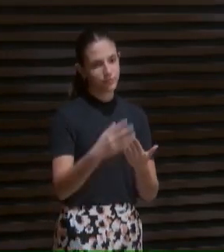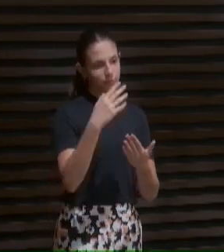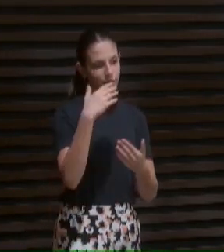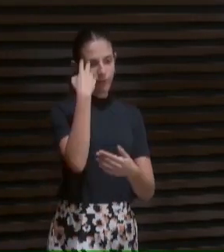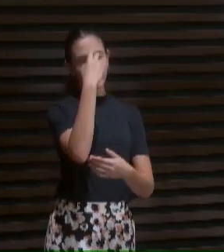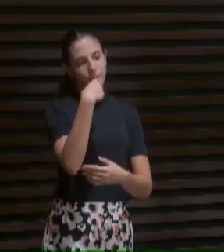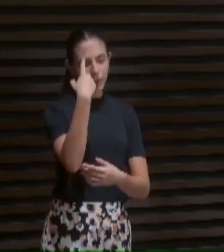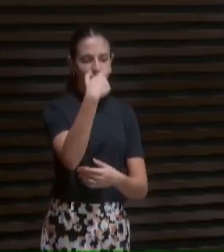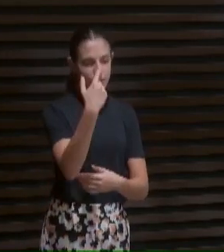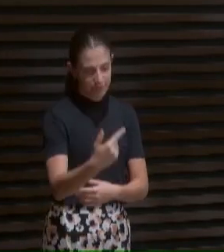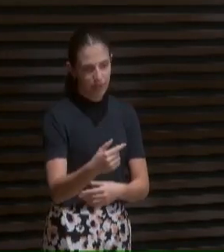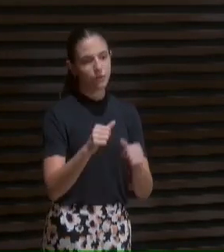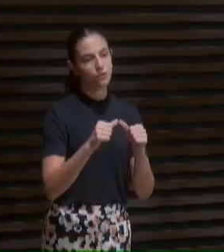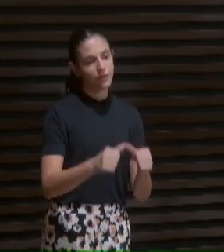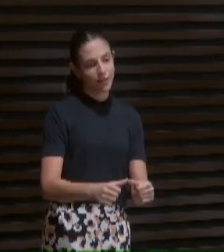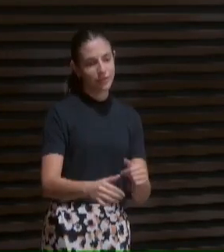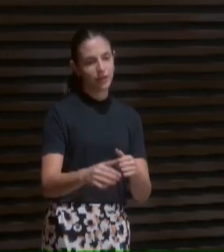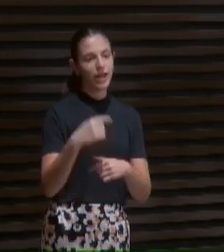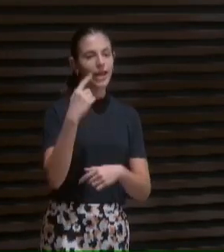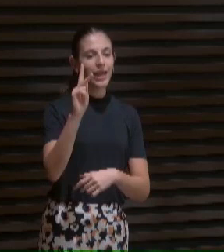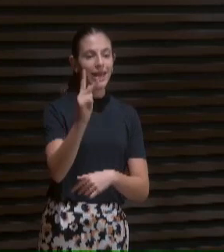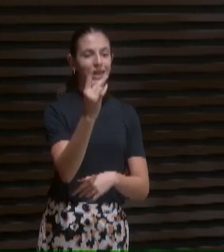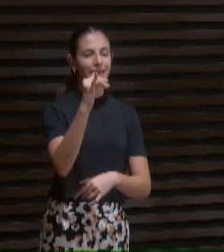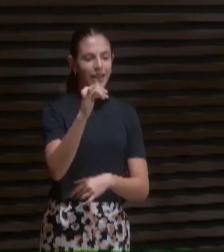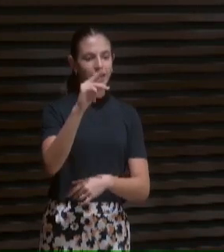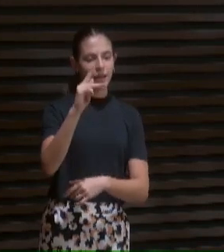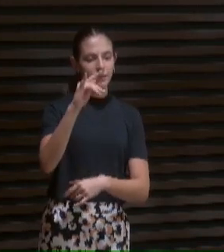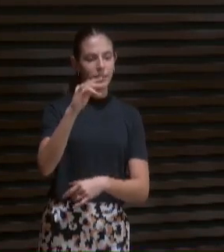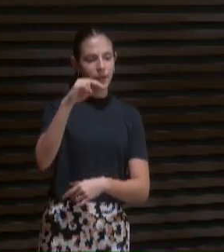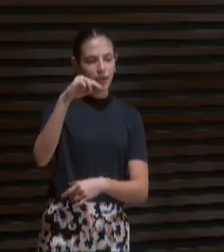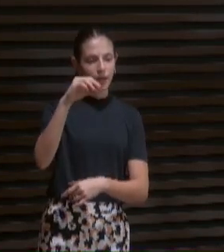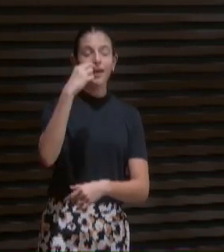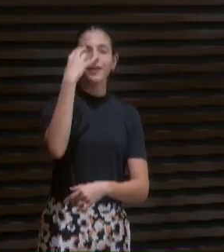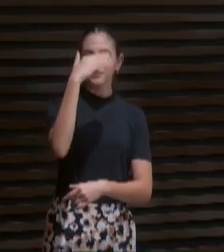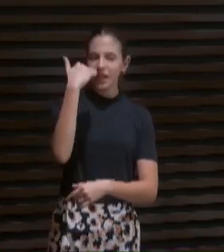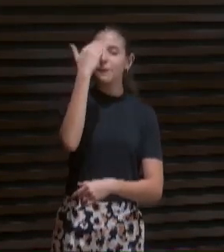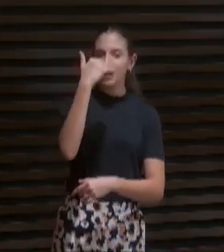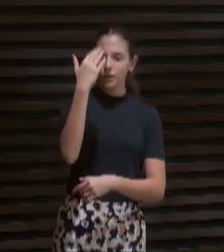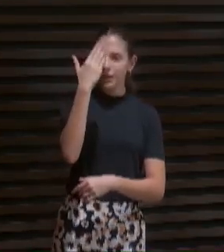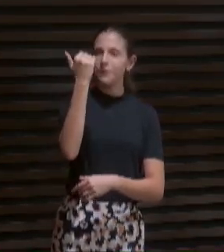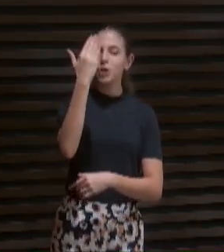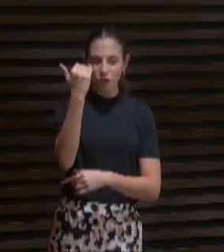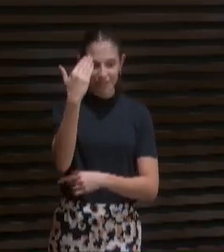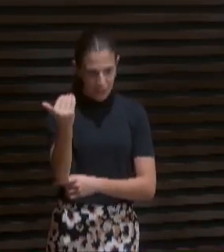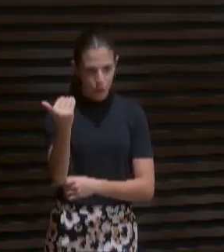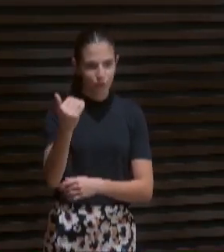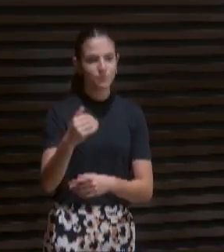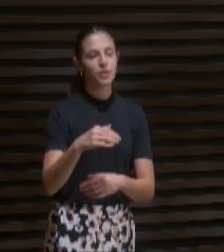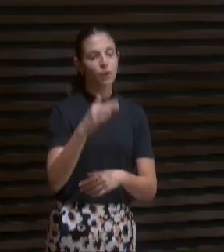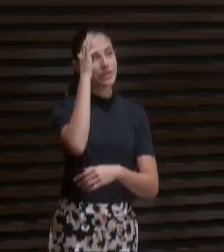hipnotizados com esta filosofia da destruição, do caos. A serpente,